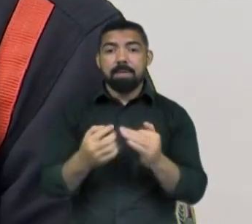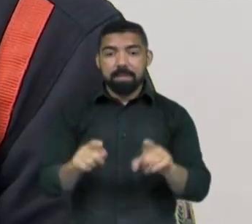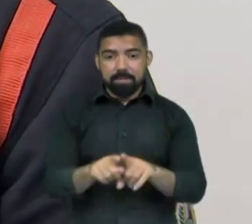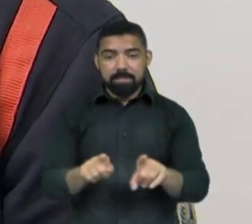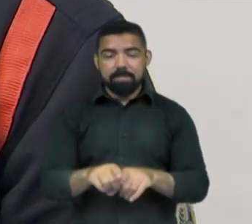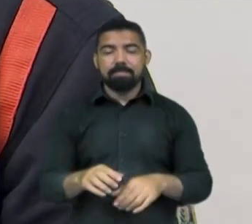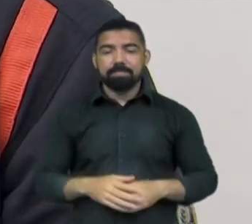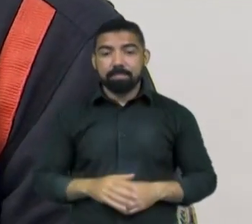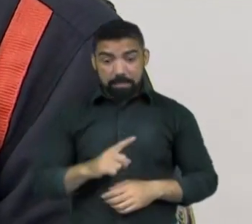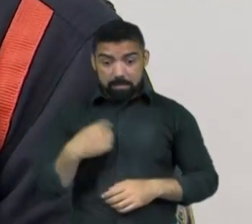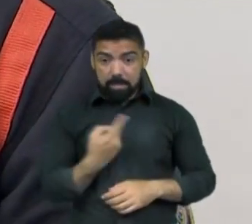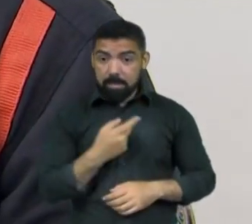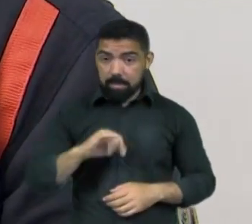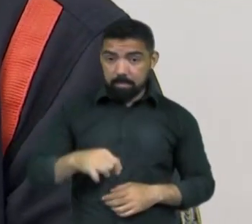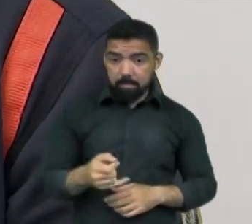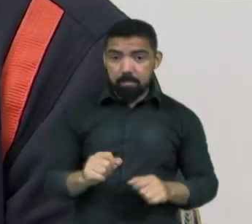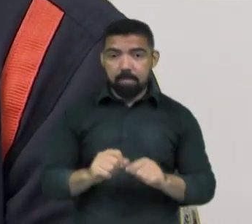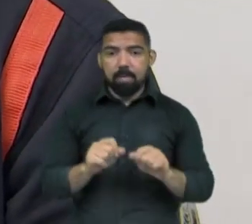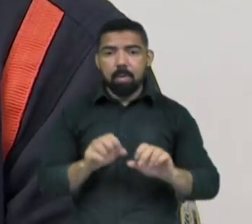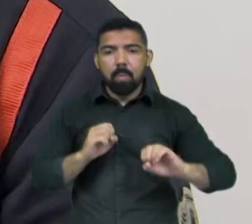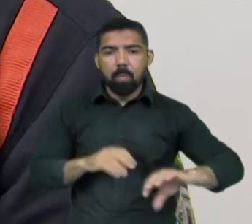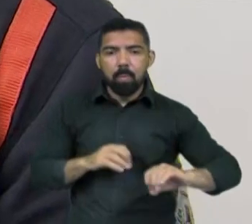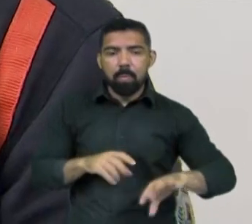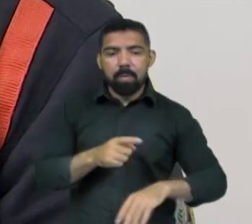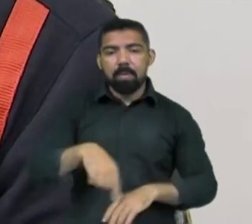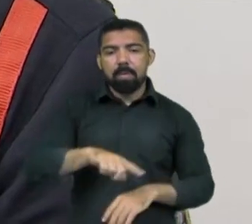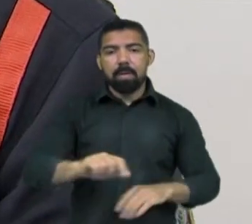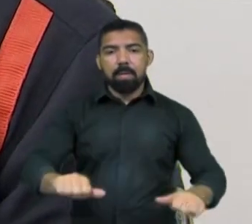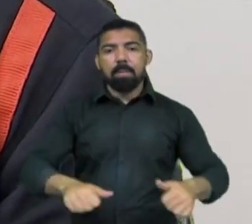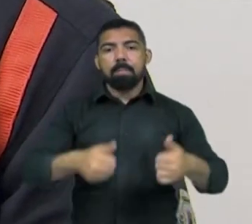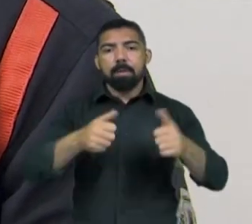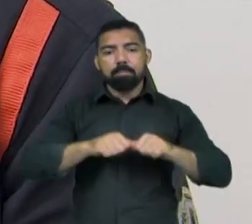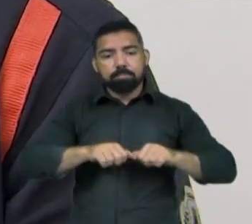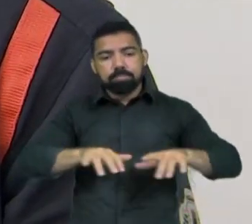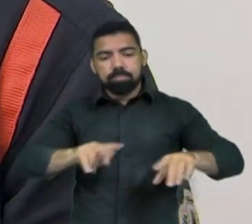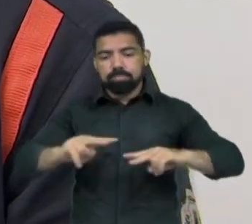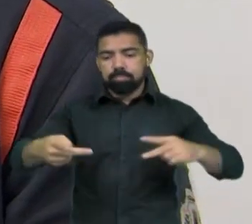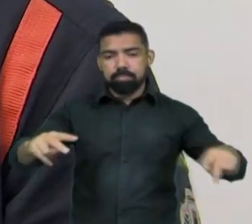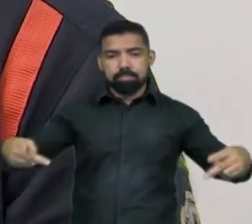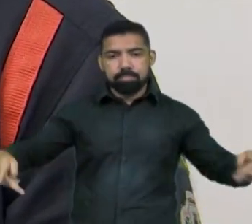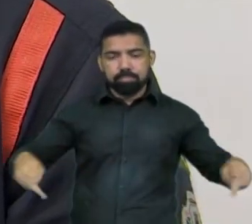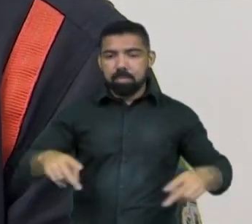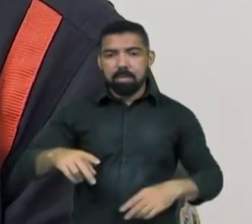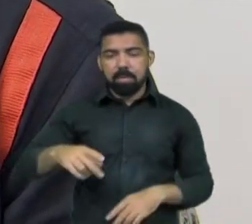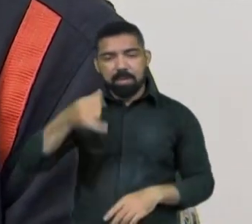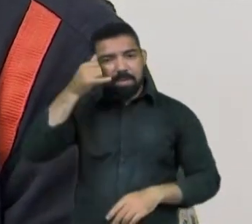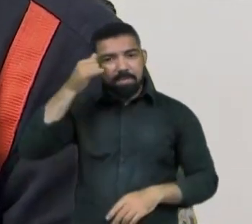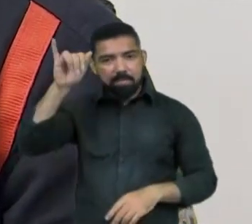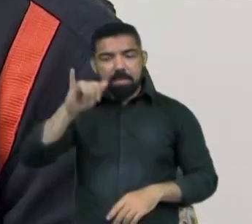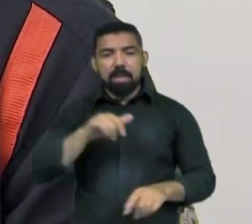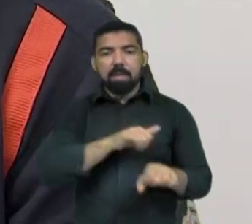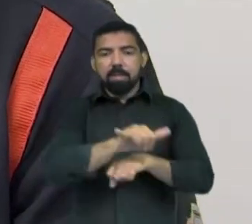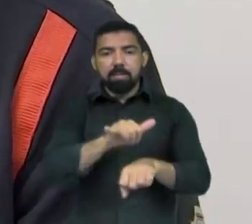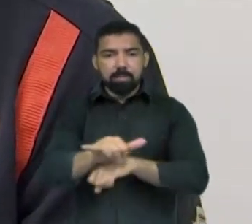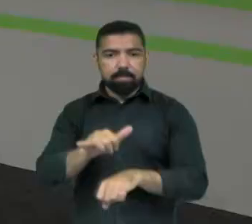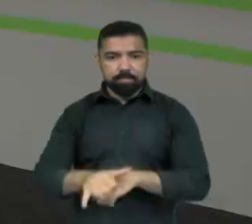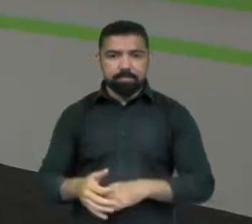aproveita e faz o processo educativo para eles serem multiplicadores do não trote. E assim, nas suas próprias escolas, eles trabalham